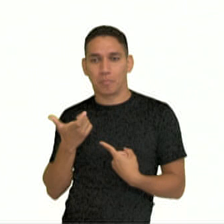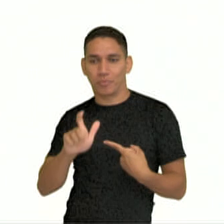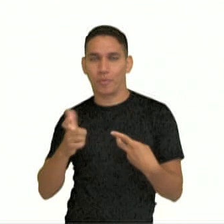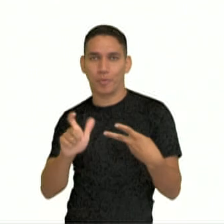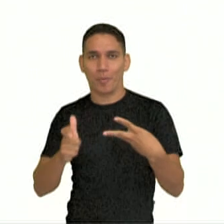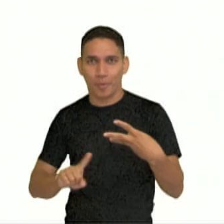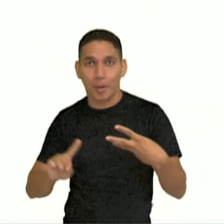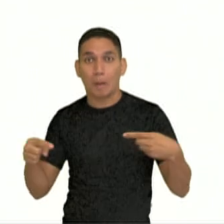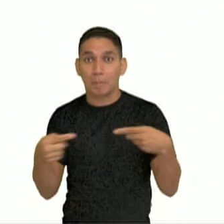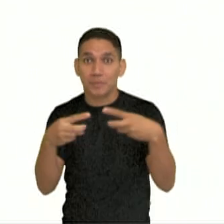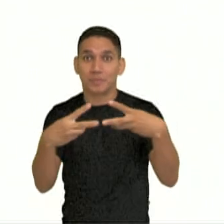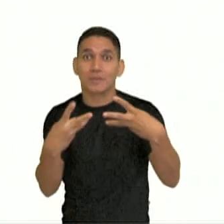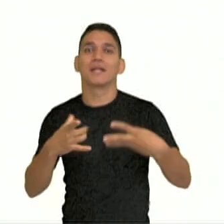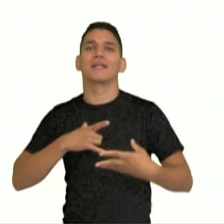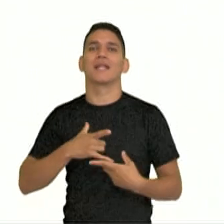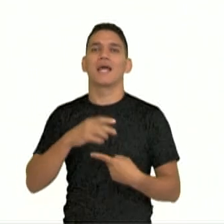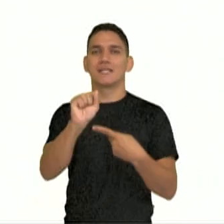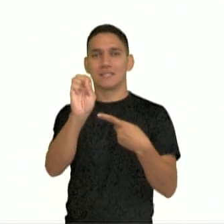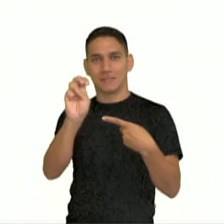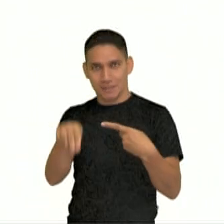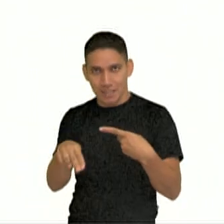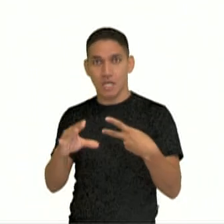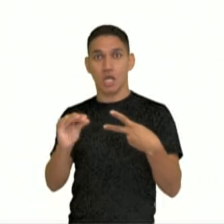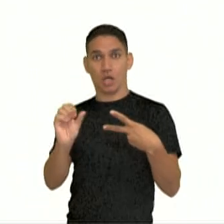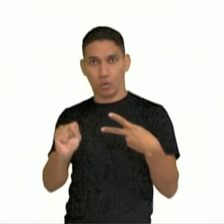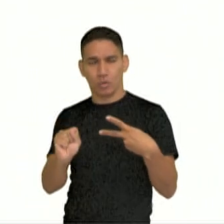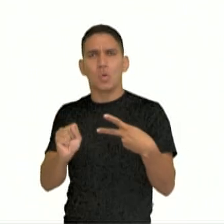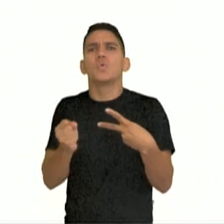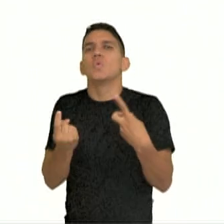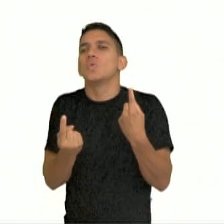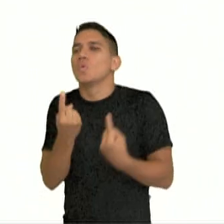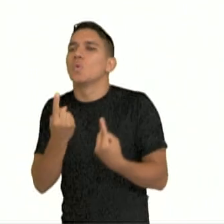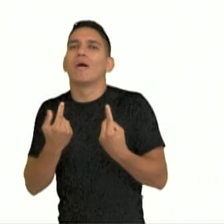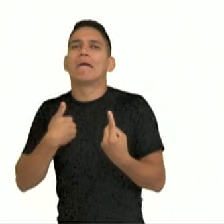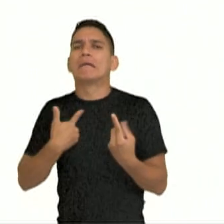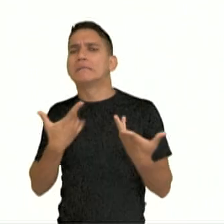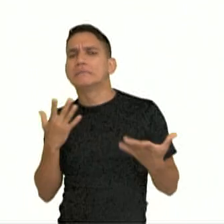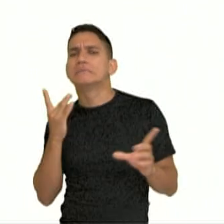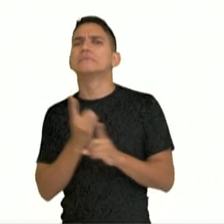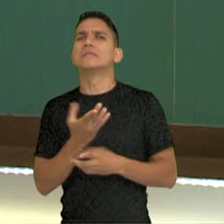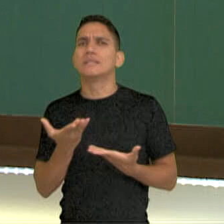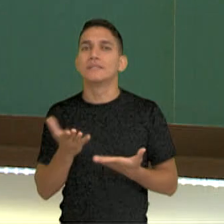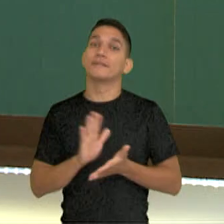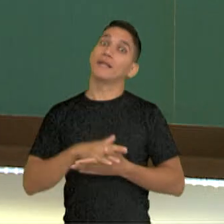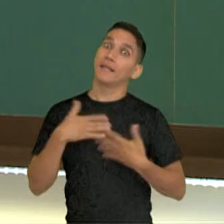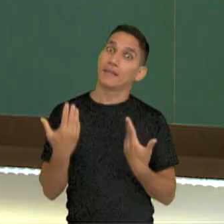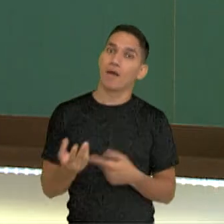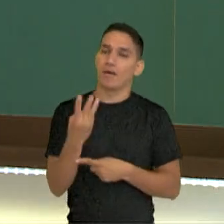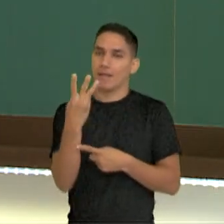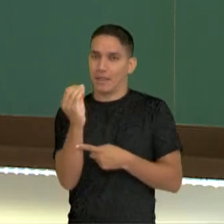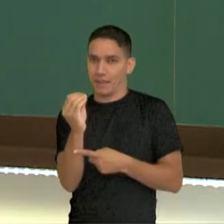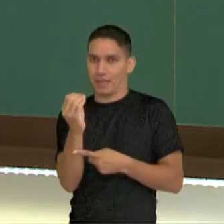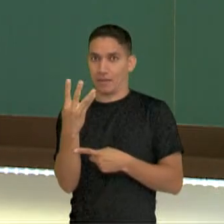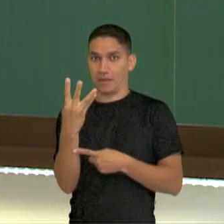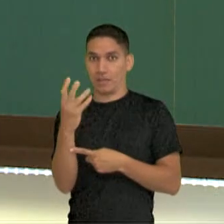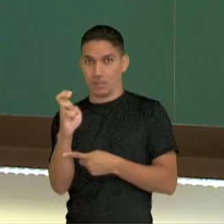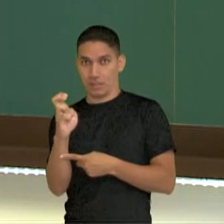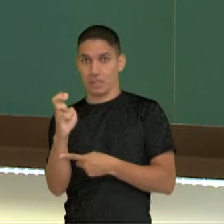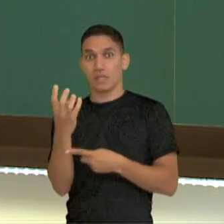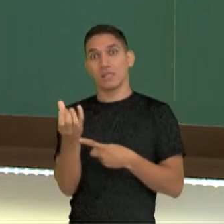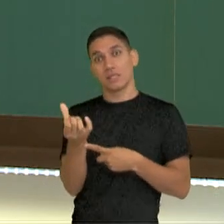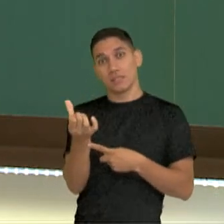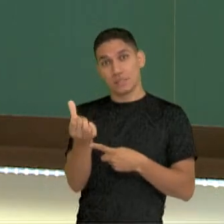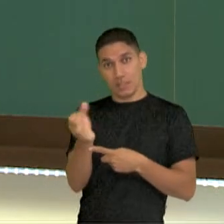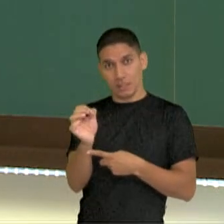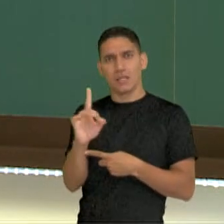relações para seno e cosseno. Da onde eu tirei isso? Bom, o 30, 45 e 60 veio